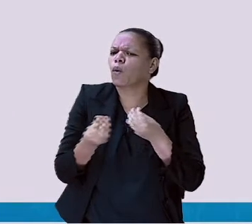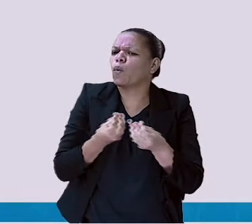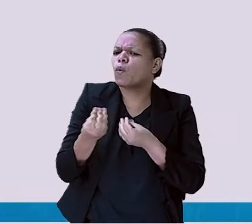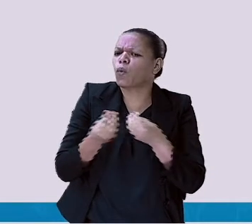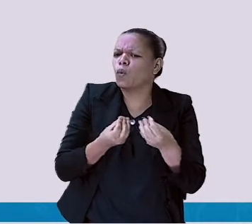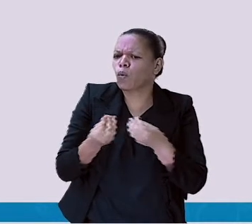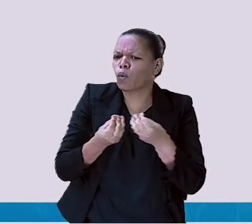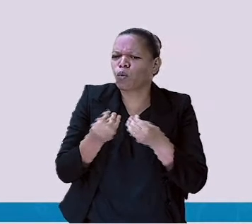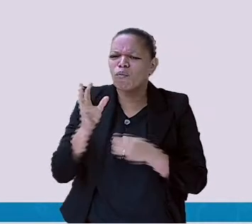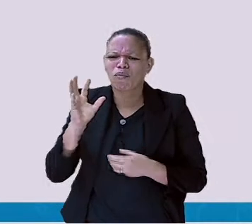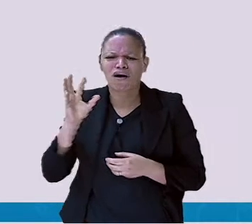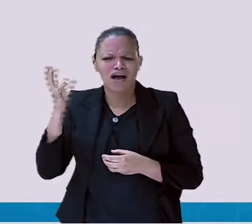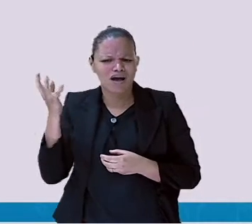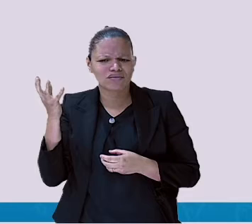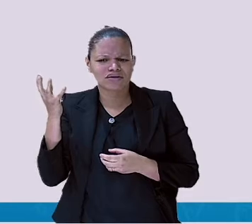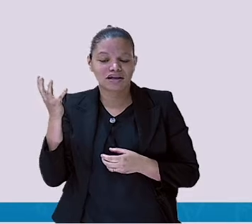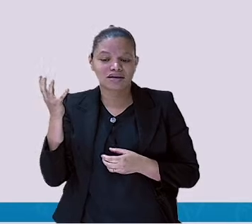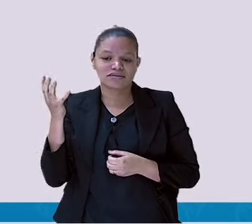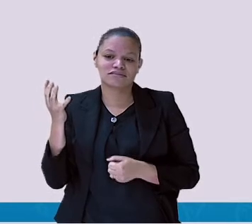Obesidade, que é a má alimentação.